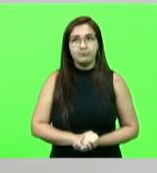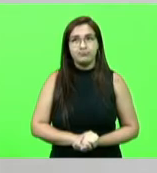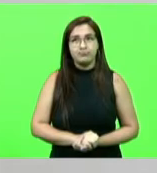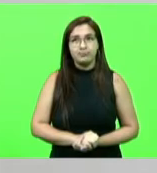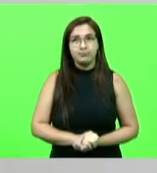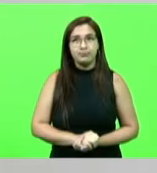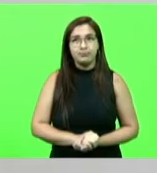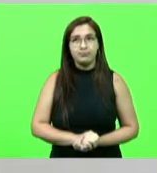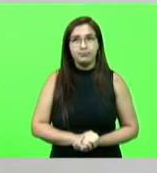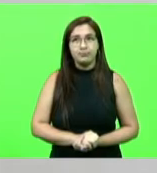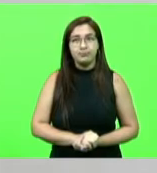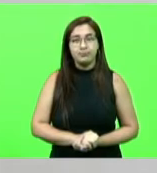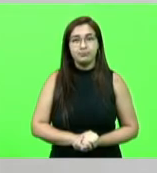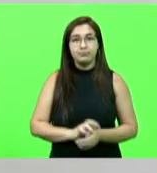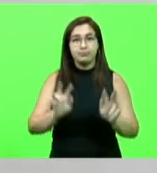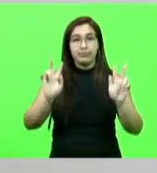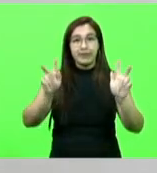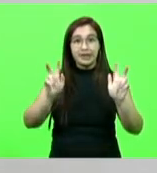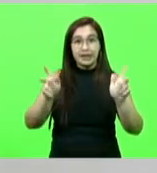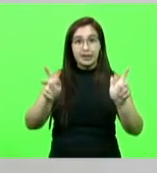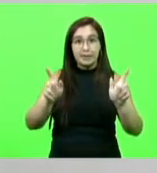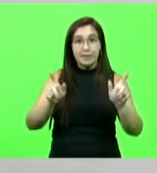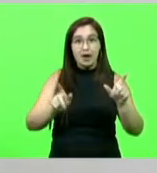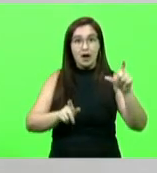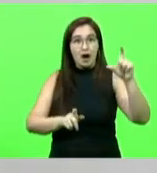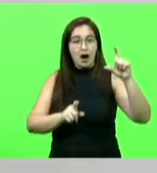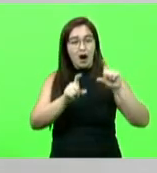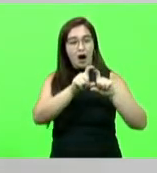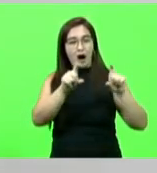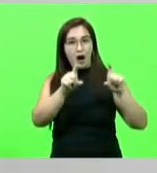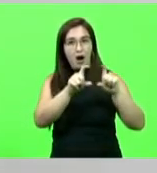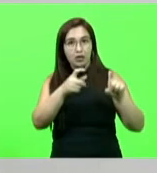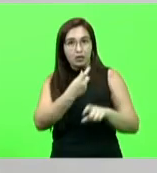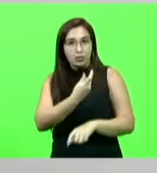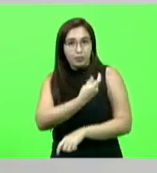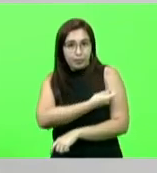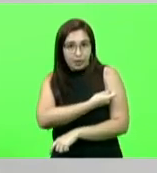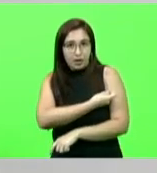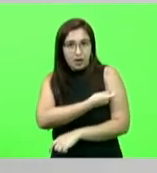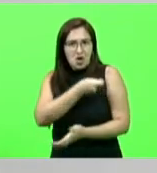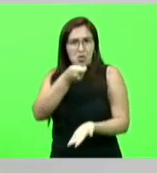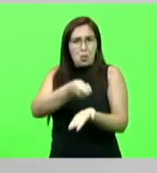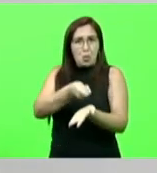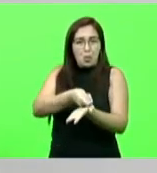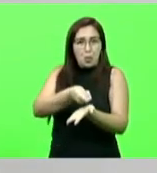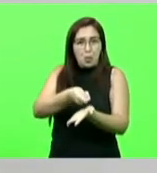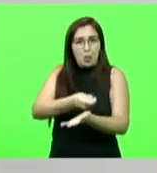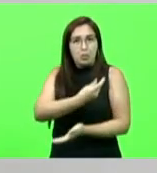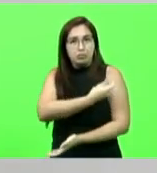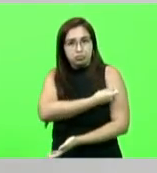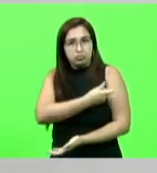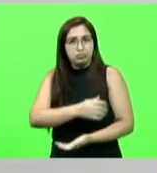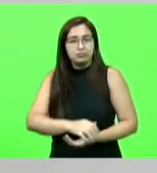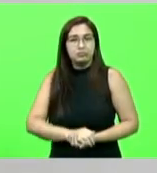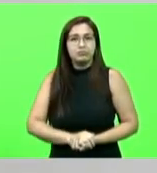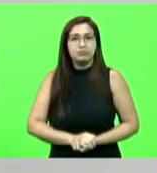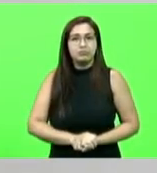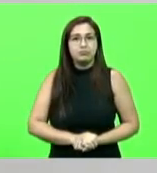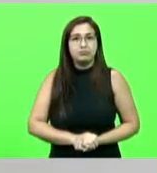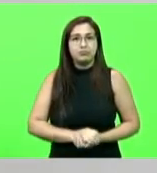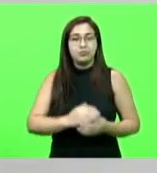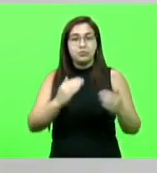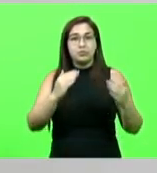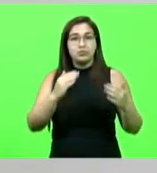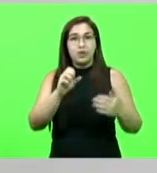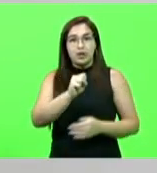Ainda sobre a questão do passaporte sanitário, a obrigação da vacinação, o Supremo Tribunal